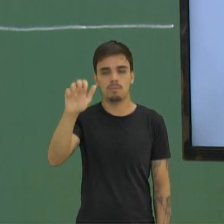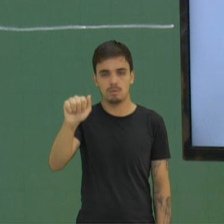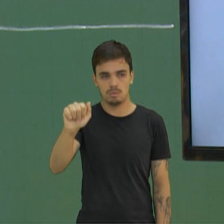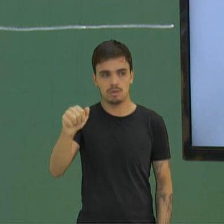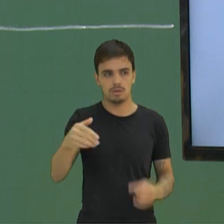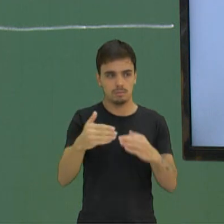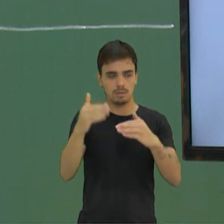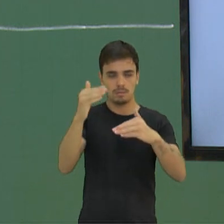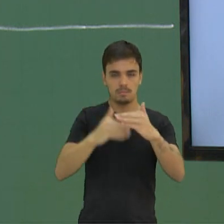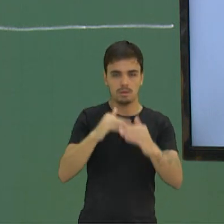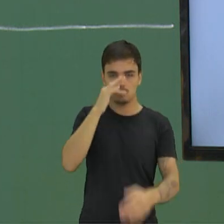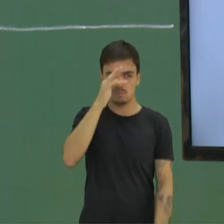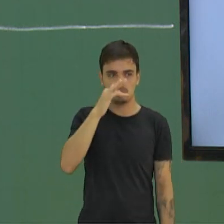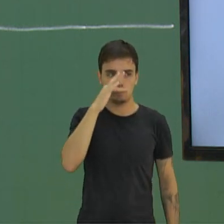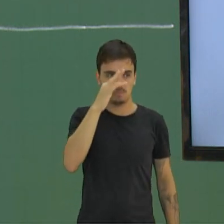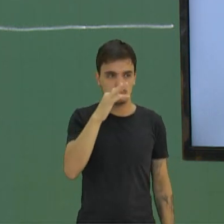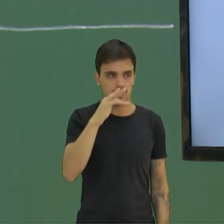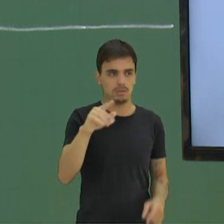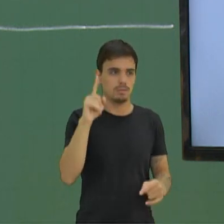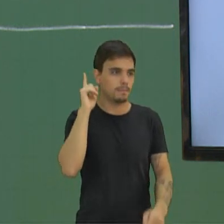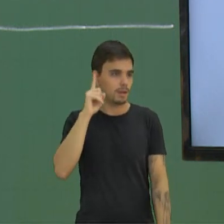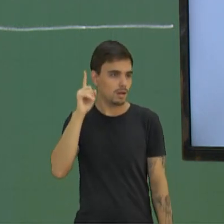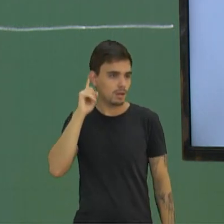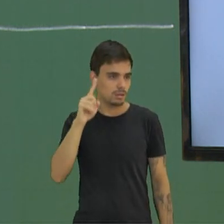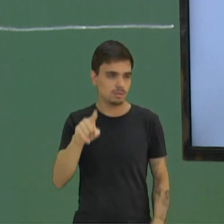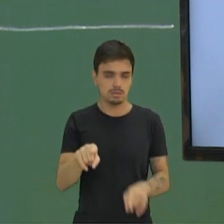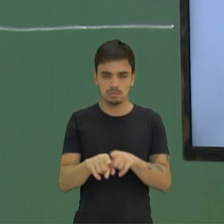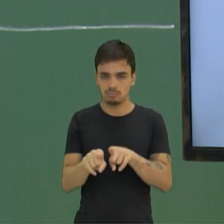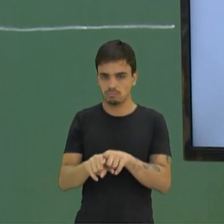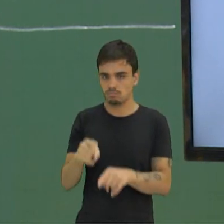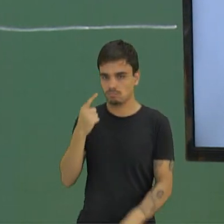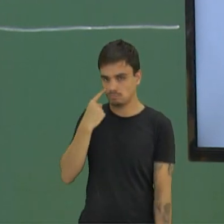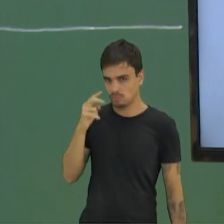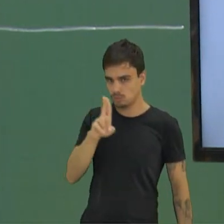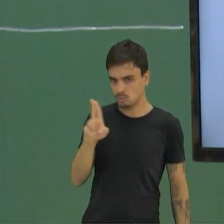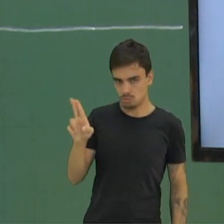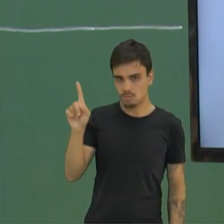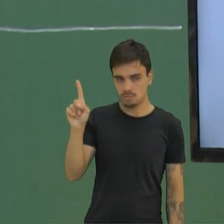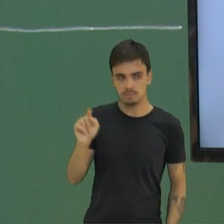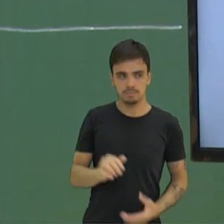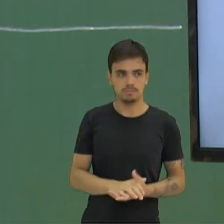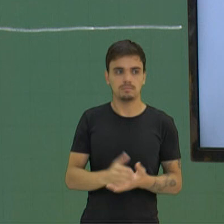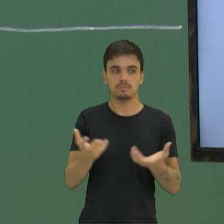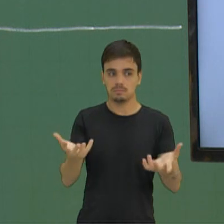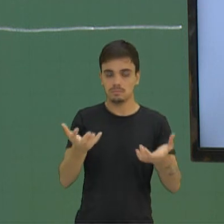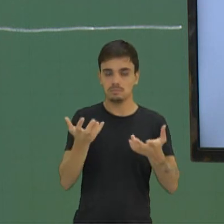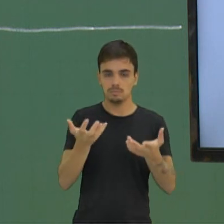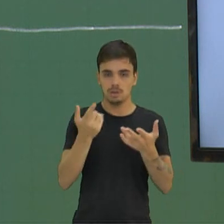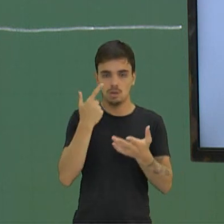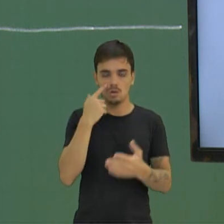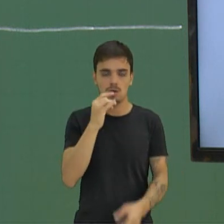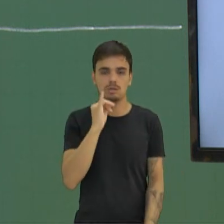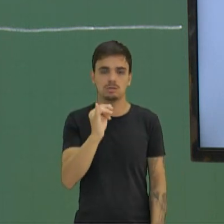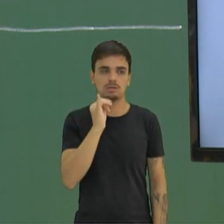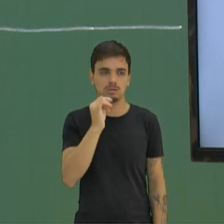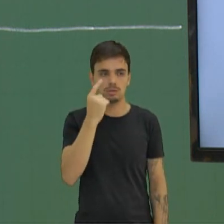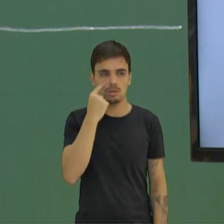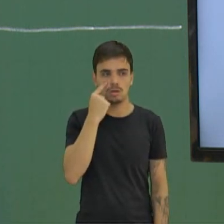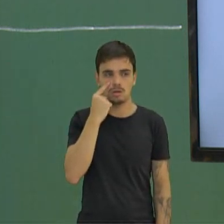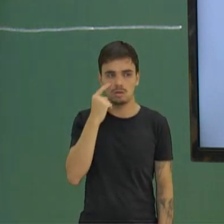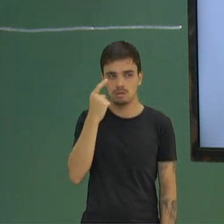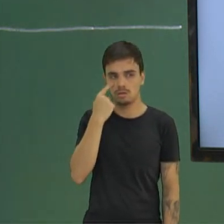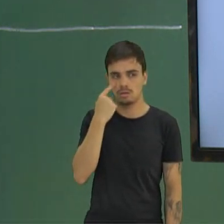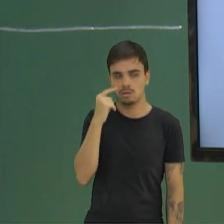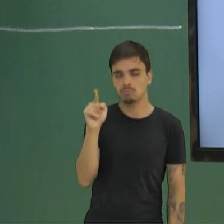e aqui flores branca beleza eu quero dizer que dá flecha para